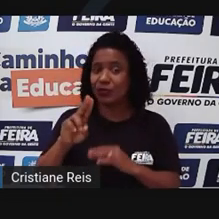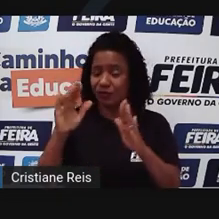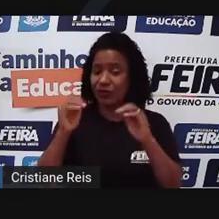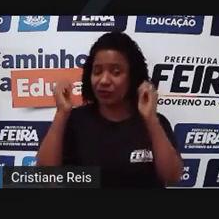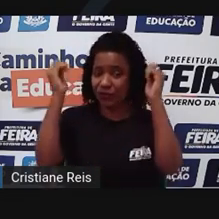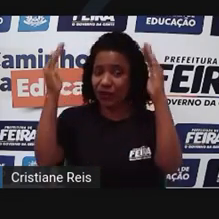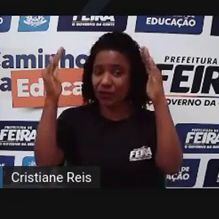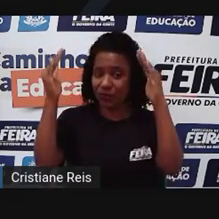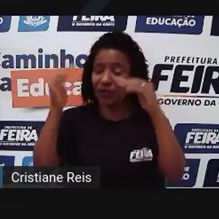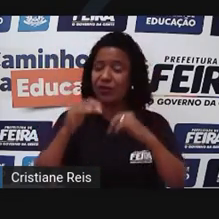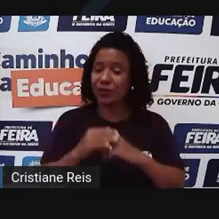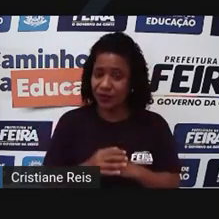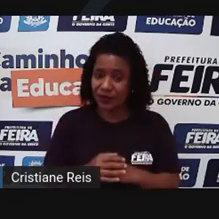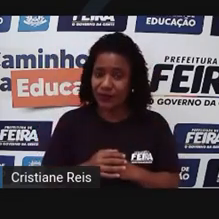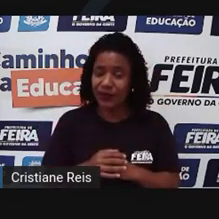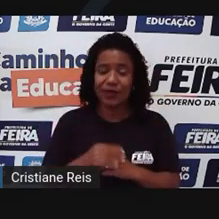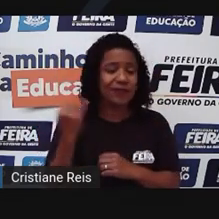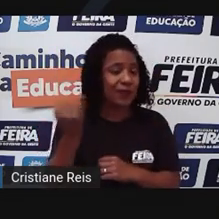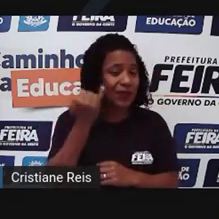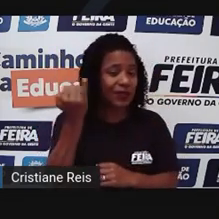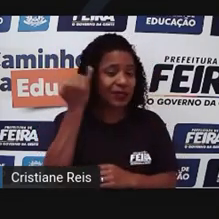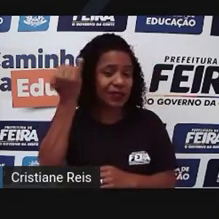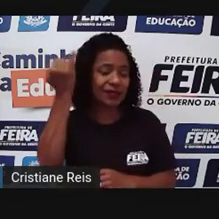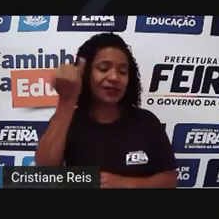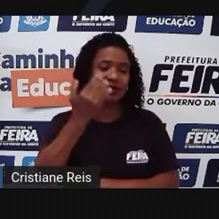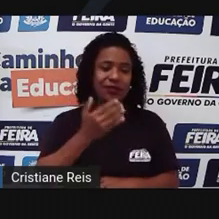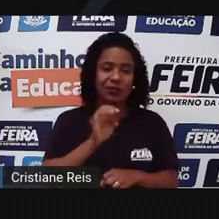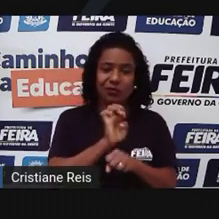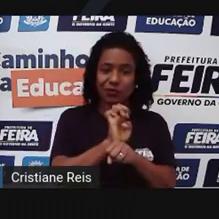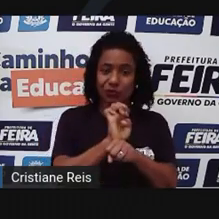importante que o Estado procure atuar também